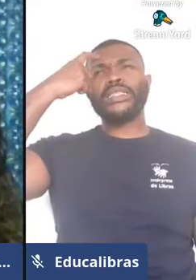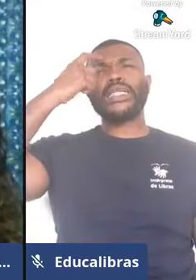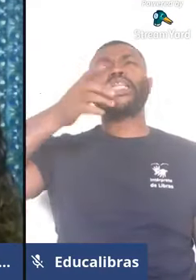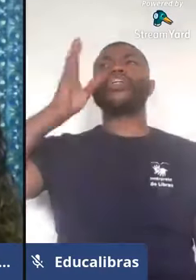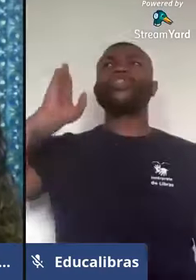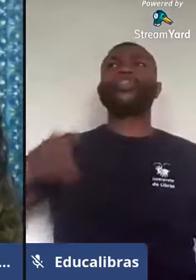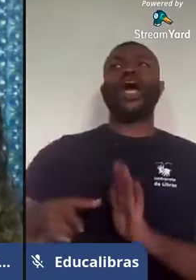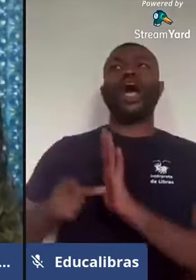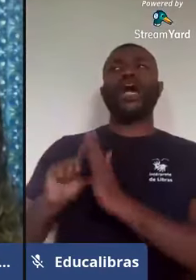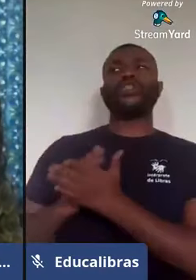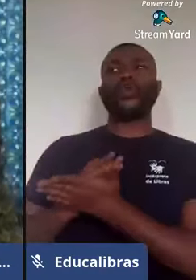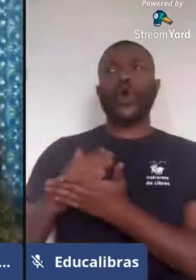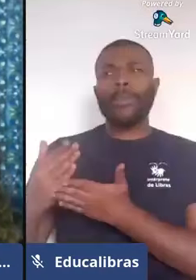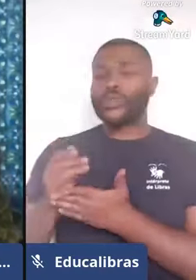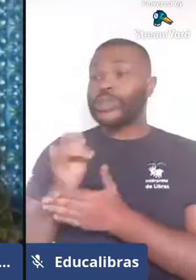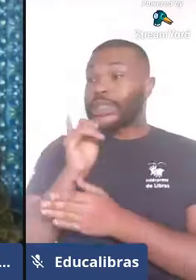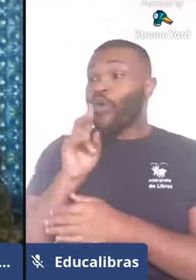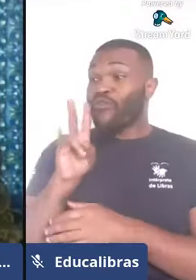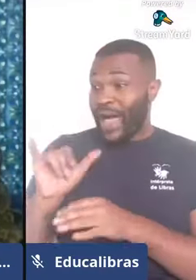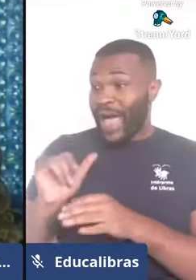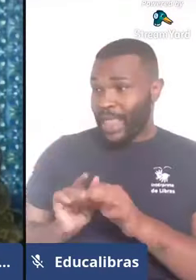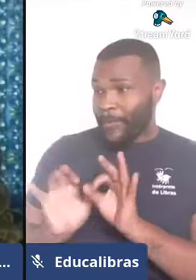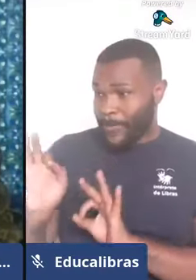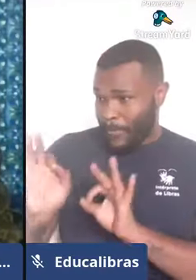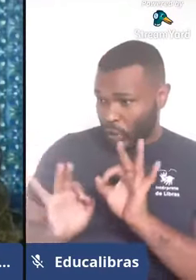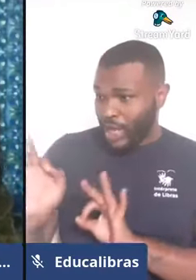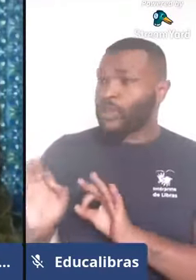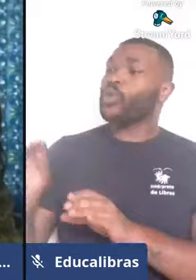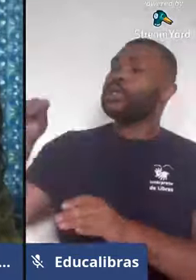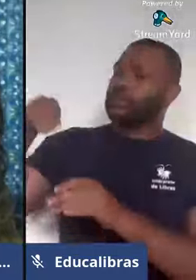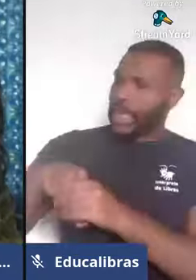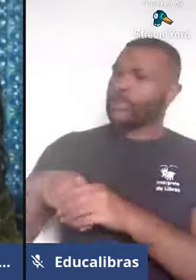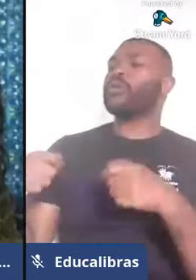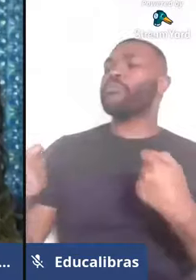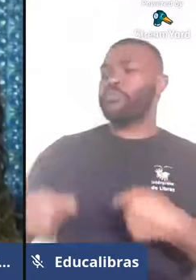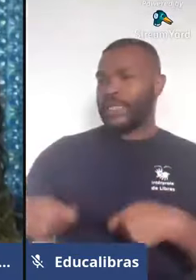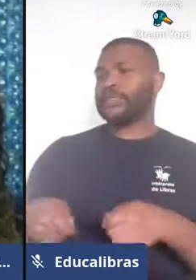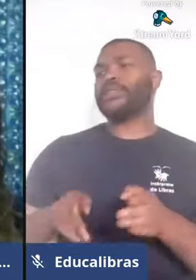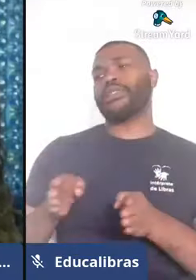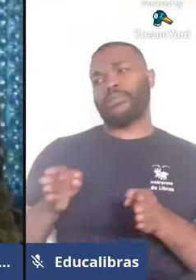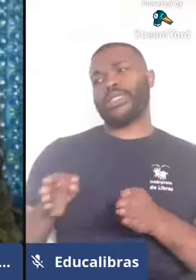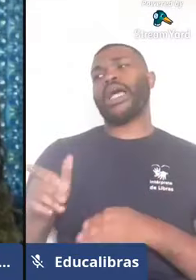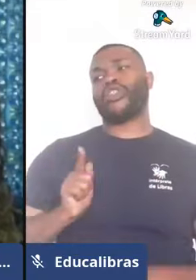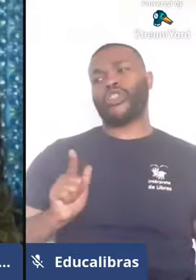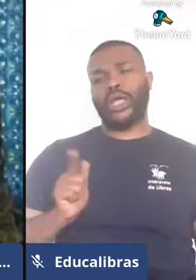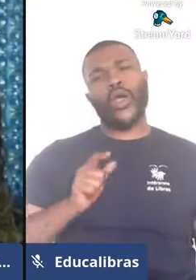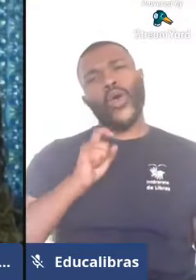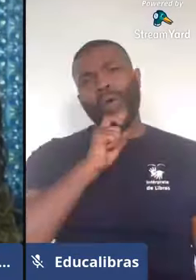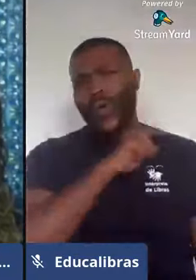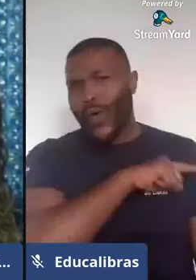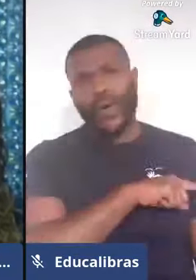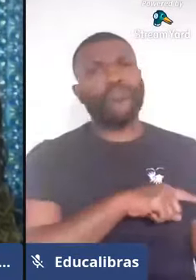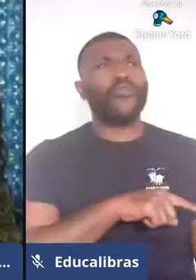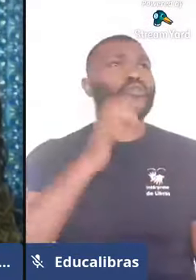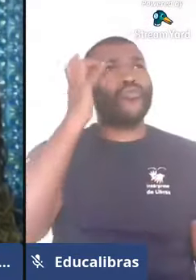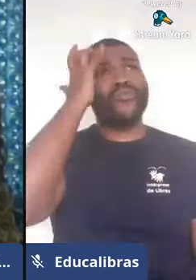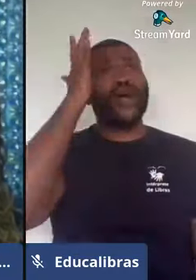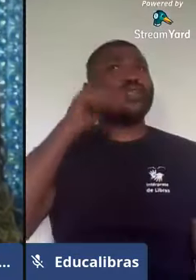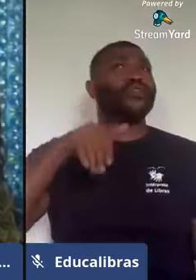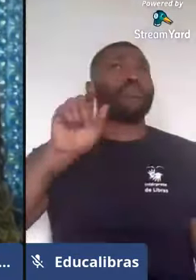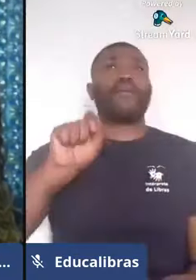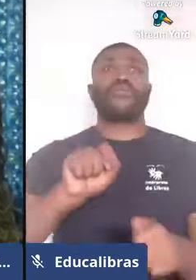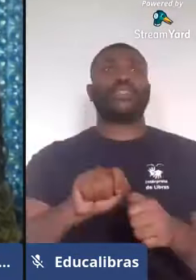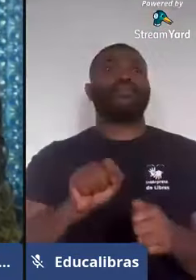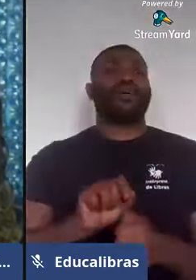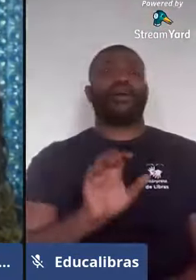da concepção do projeto, já se pensa na acessibilidade, que obviamente é muito mais fácil de fazer desse jeito,